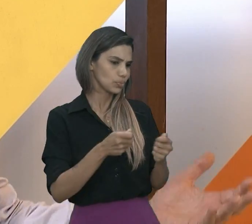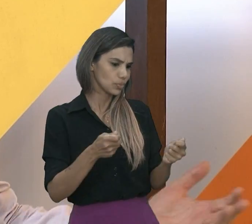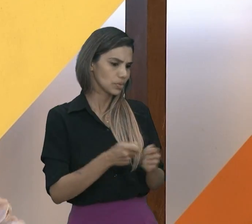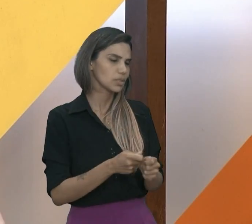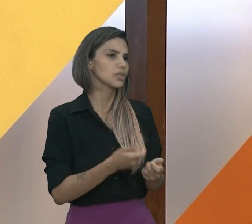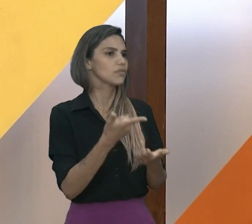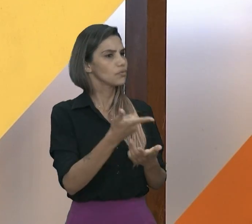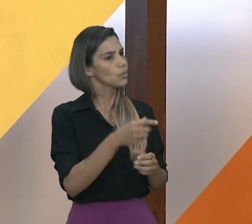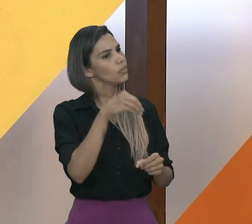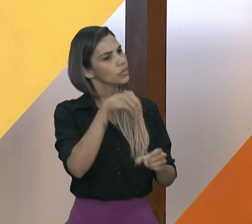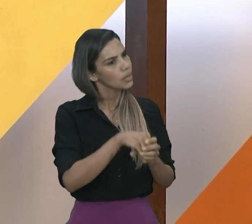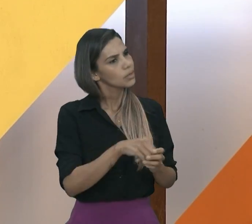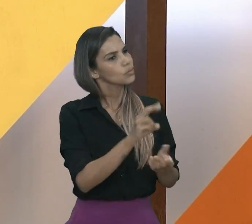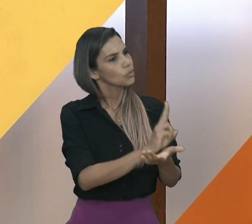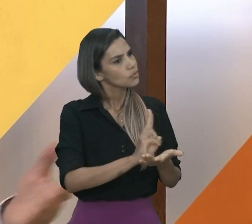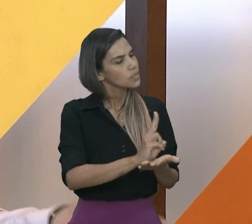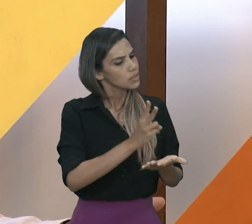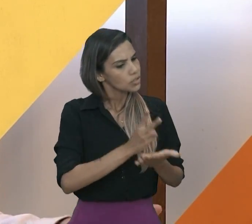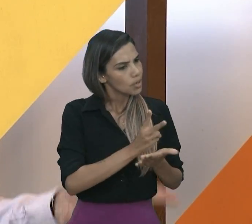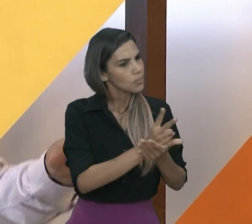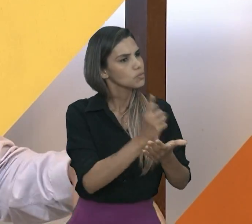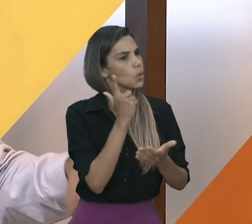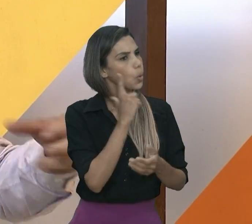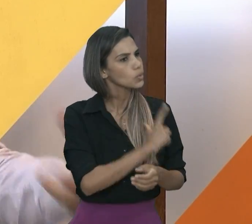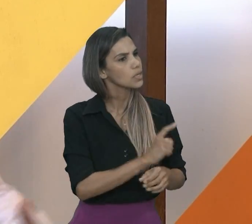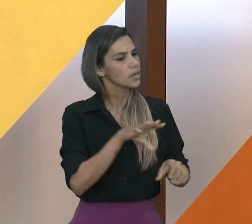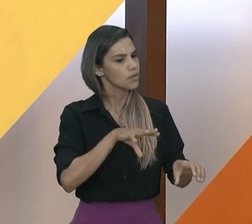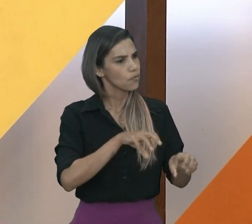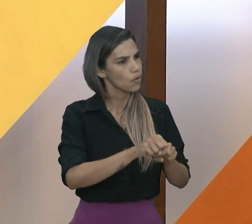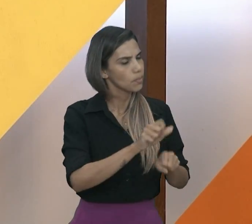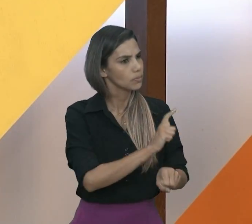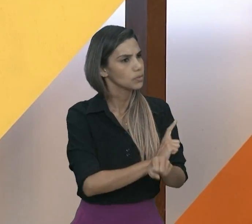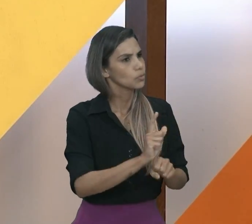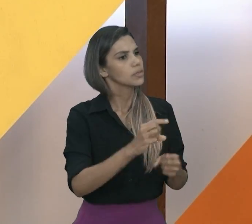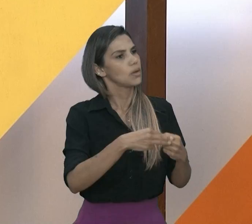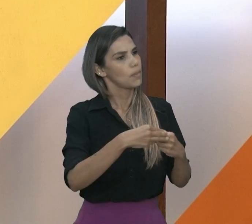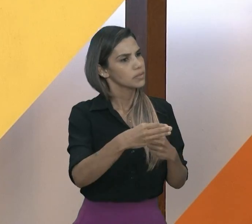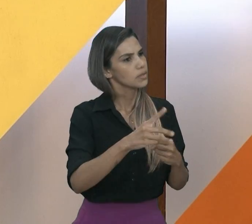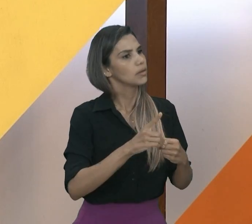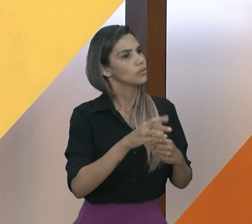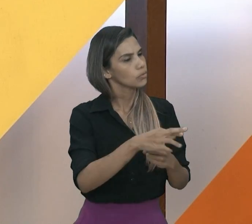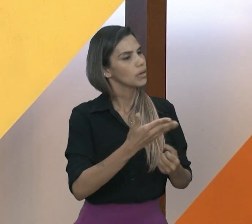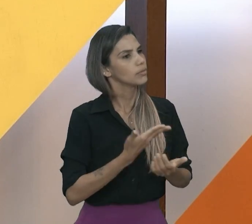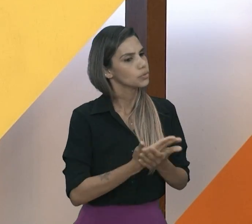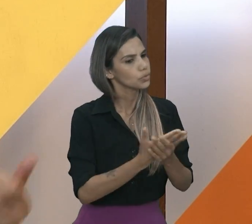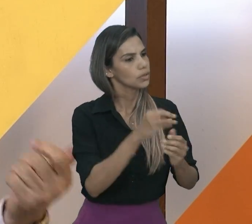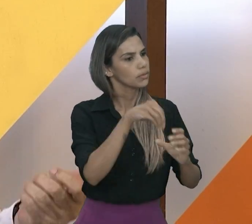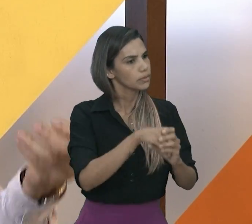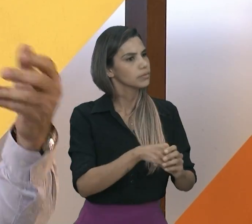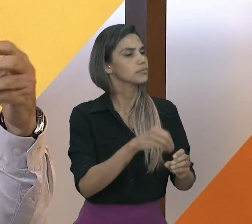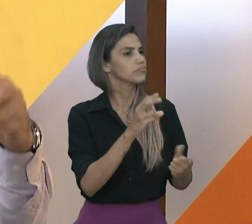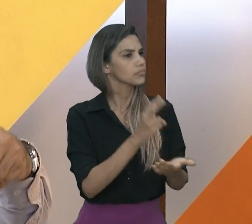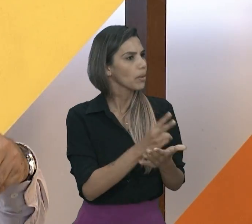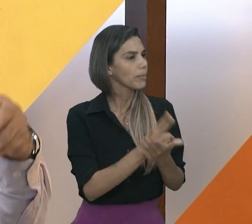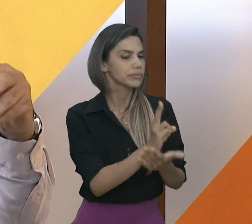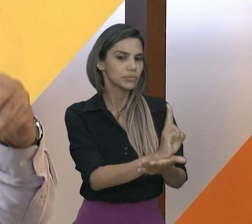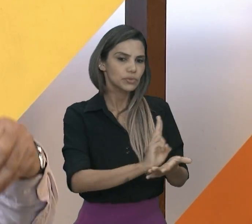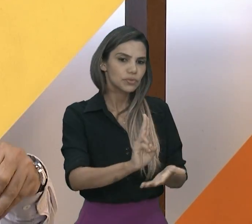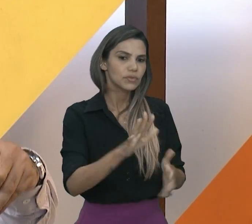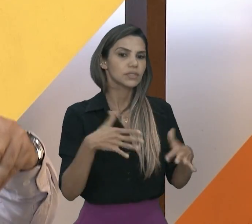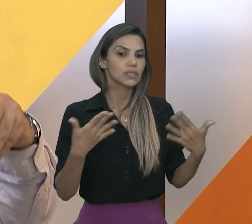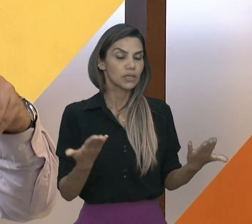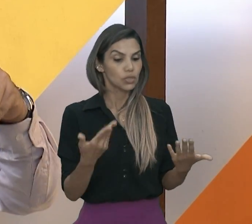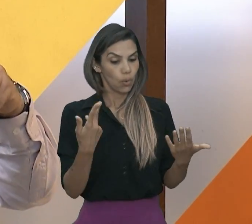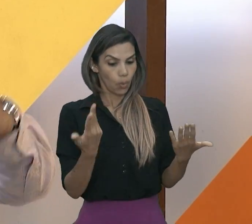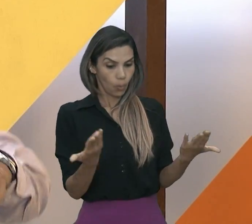no Centro-Oeste inteiro. Mas podemos falar que ainda temos muita coisa para fazer, né? Porque o programa nosso de